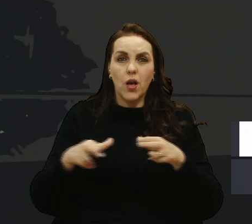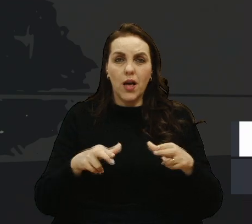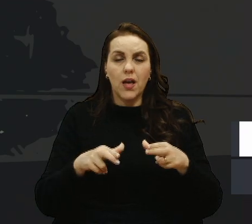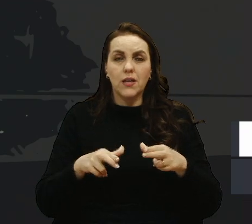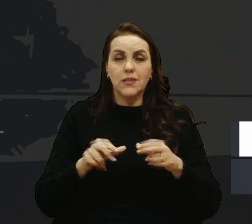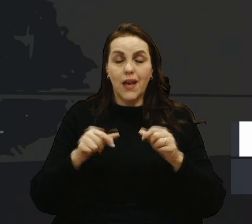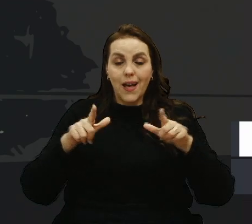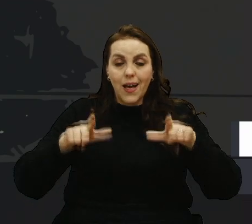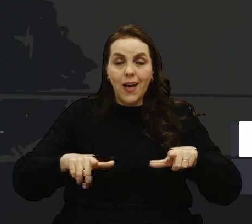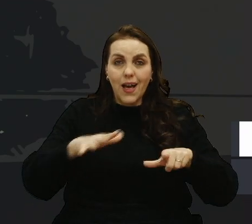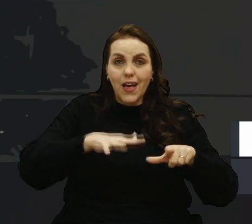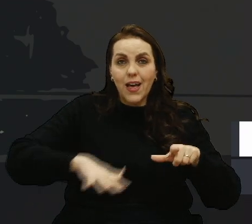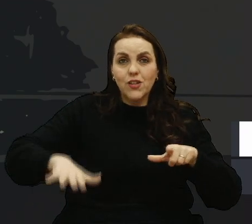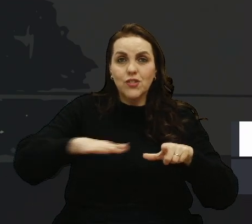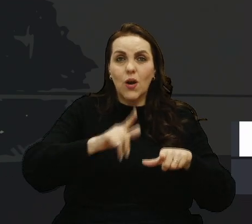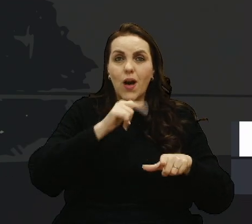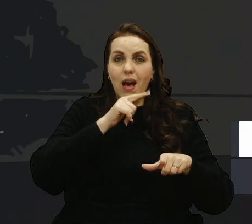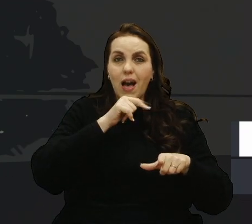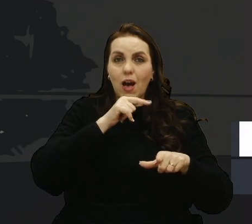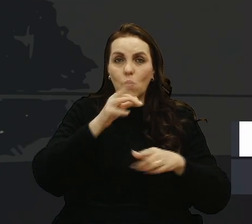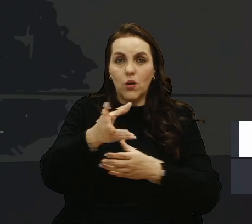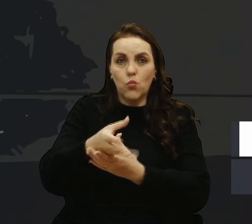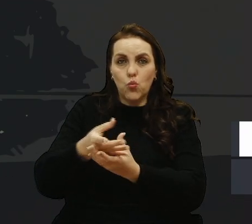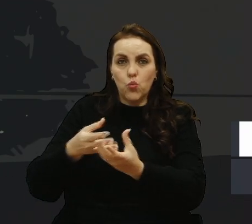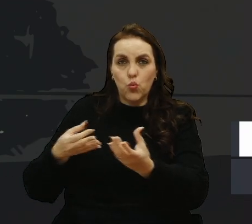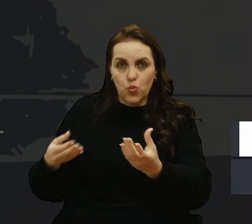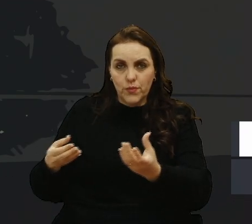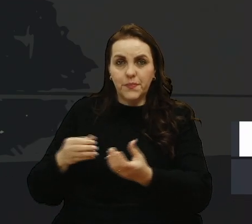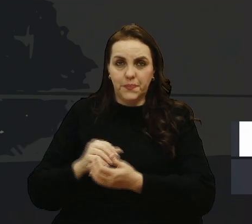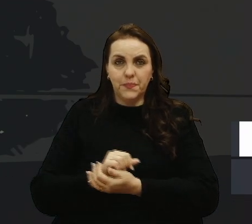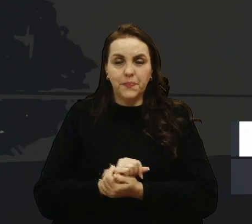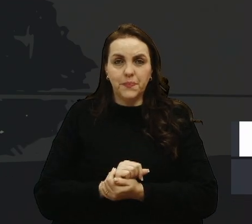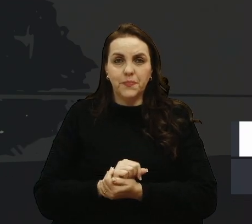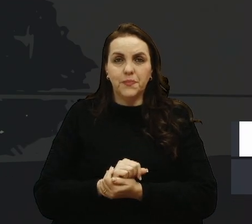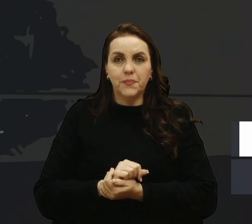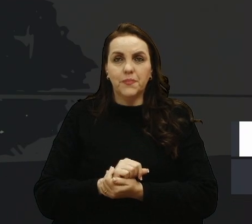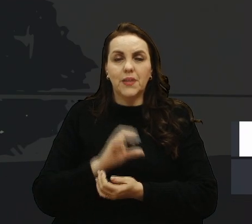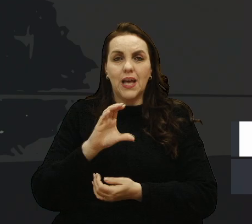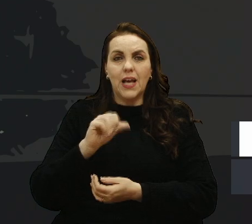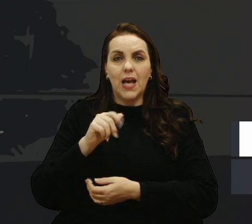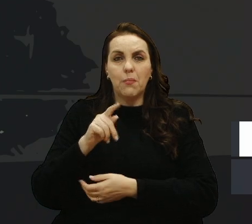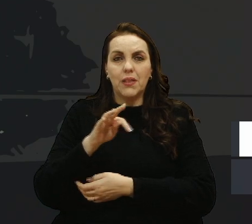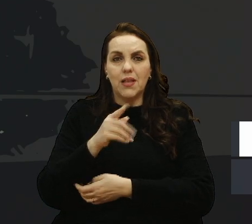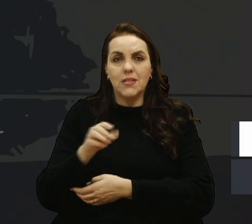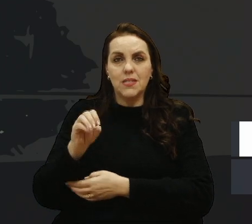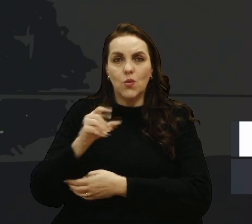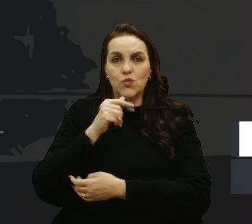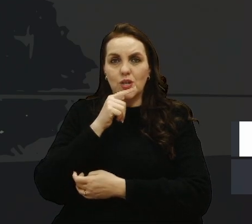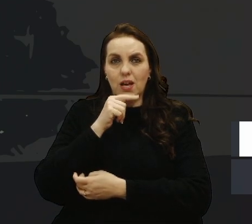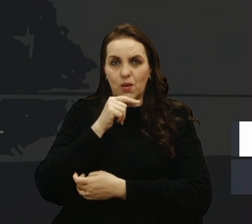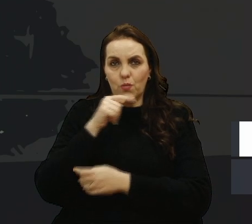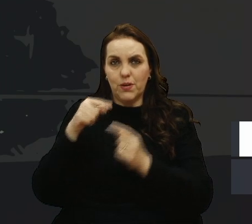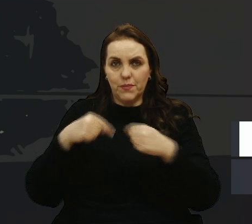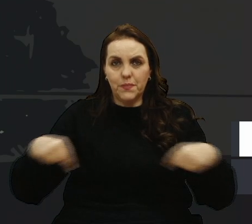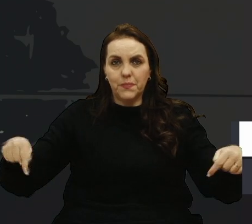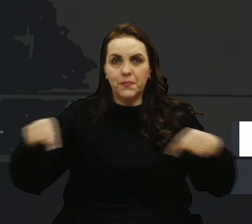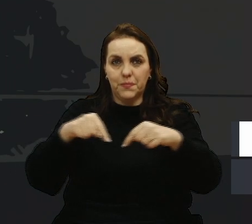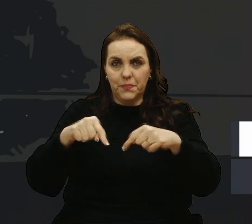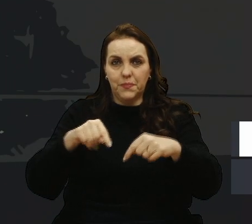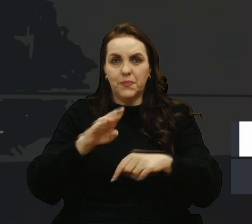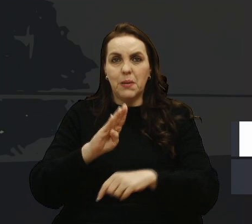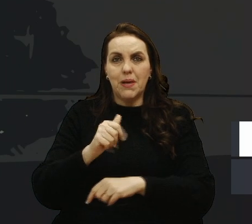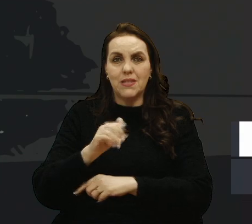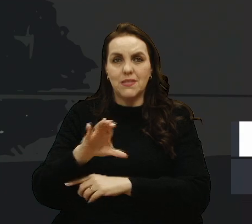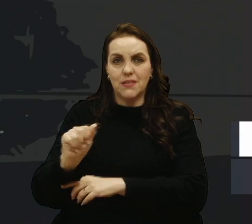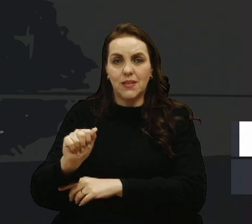de captação, colega Sandro Fantinel. E eles, como nós atualizamos a nova Lei das Águas, nós estamos